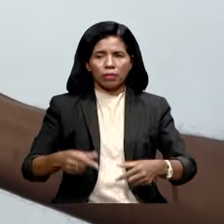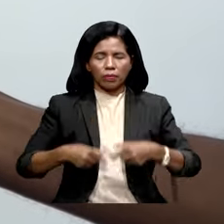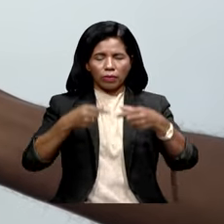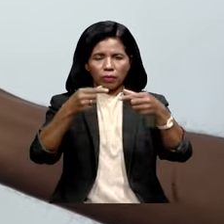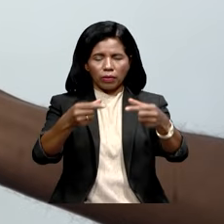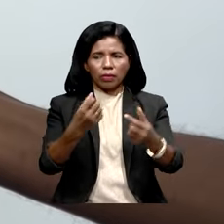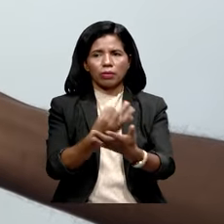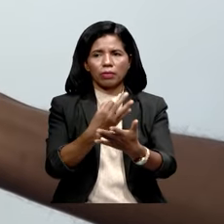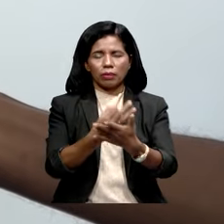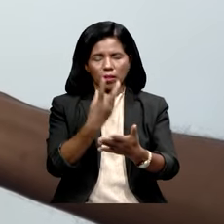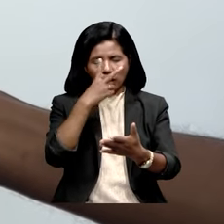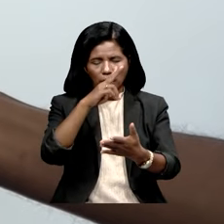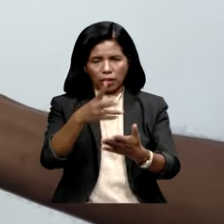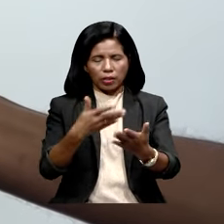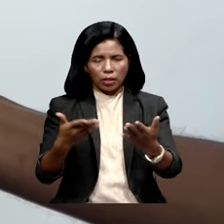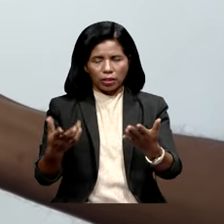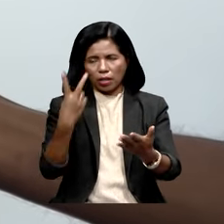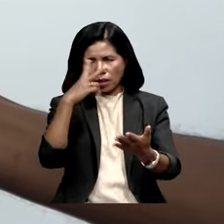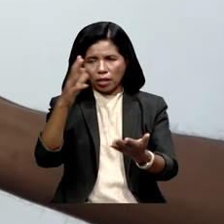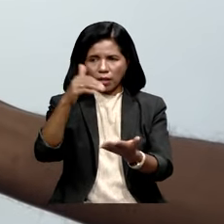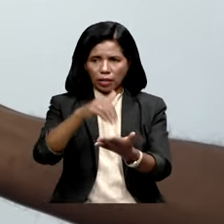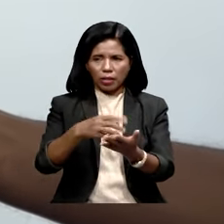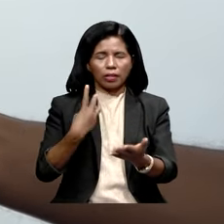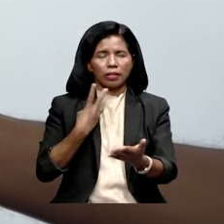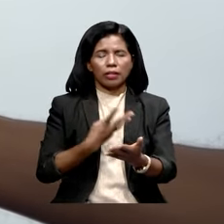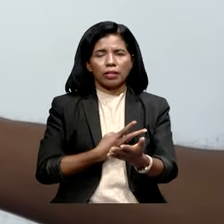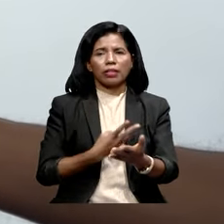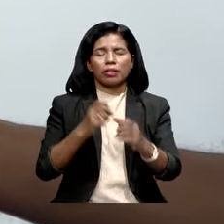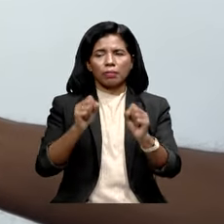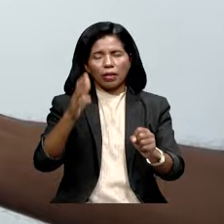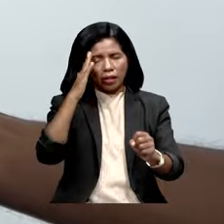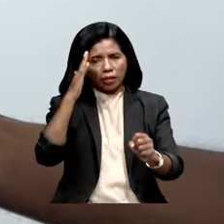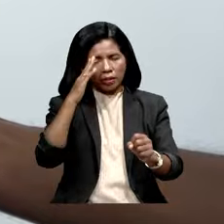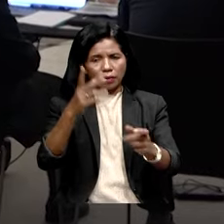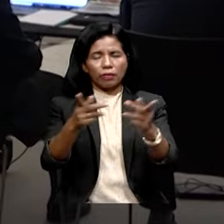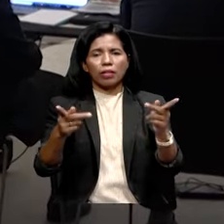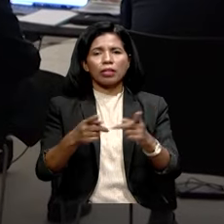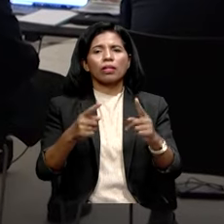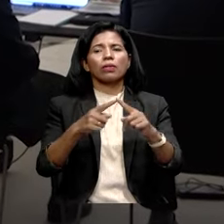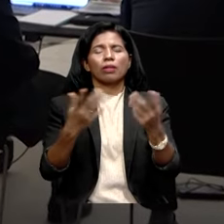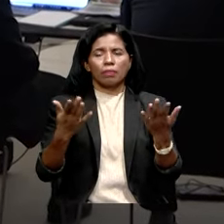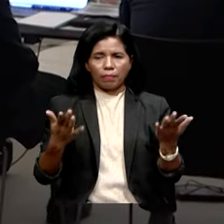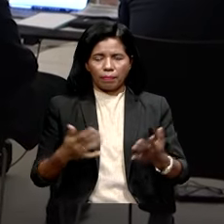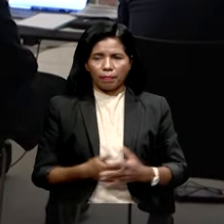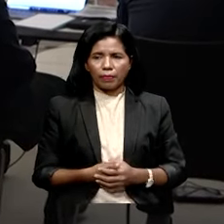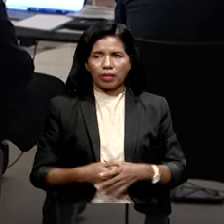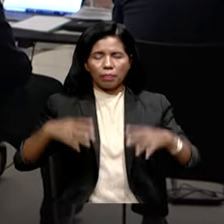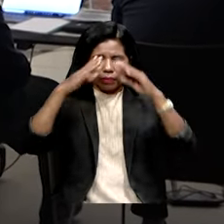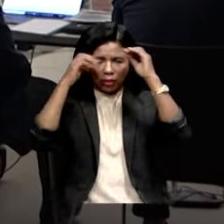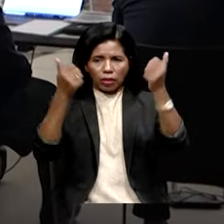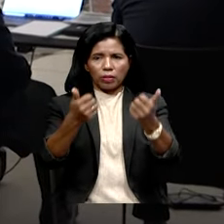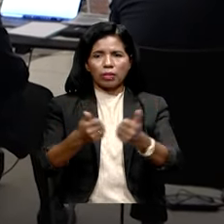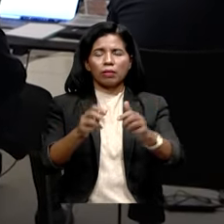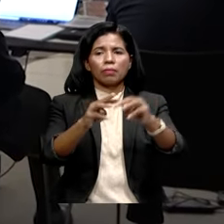Orçamento ne fo condições mínimas a avaliação, mas que te sira be tabela tene que ta condições ne tohen be ona. Além de ne, presidente da autoridade